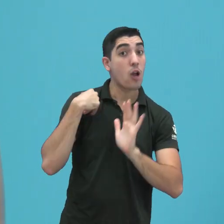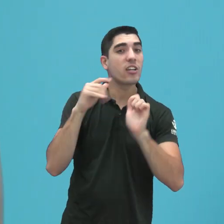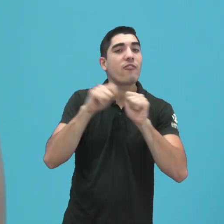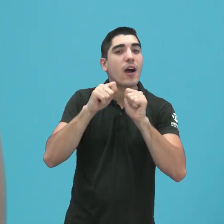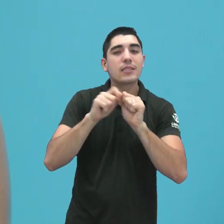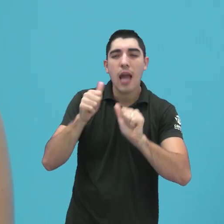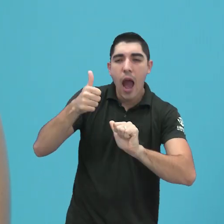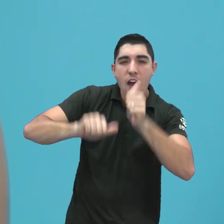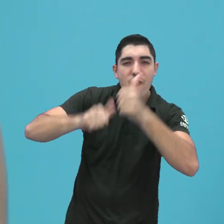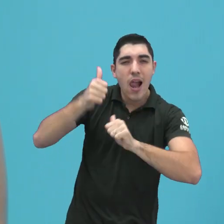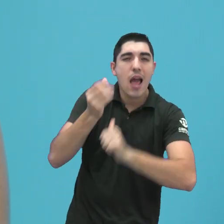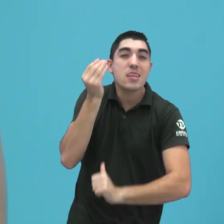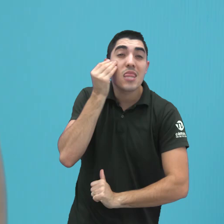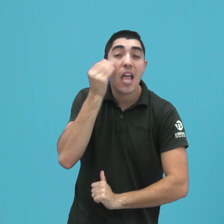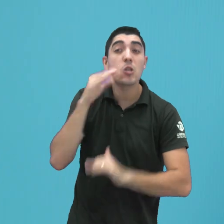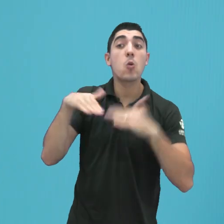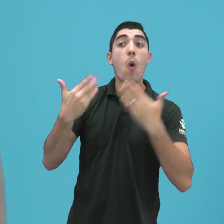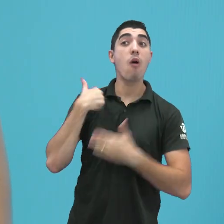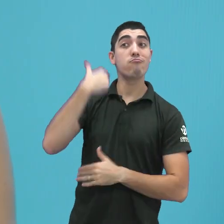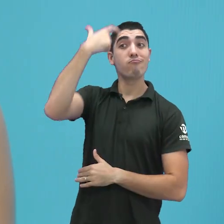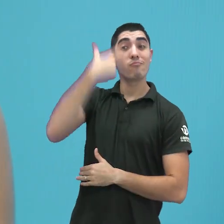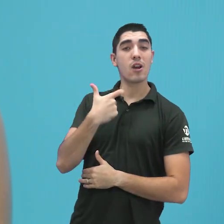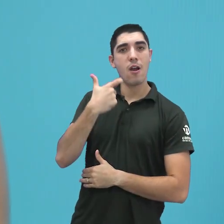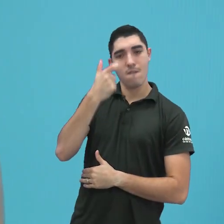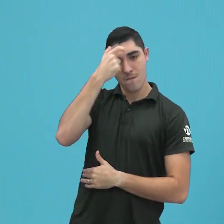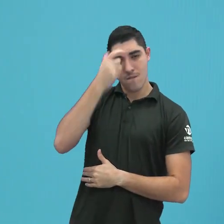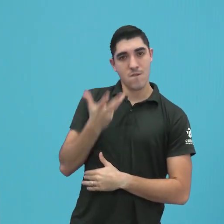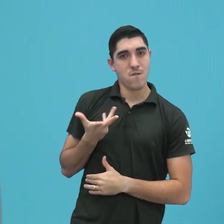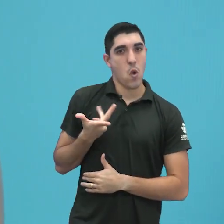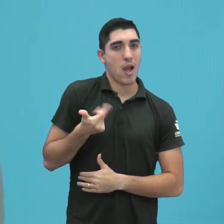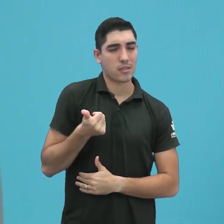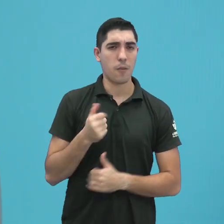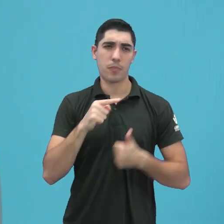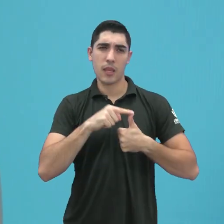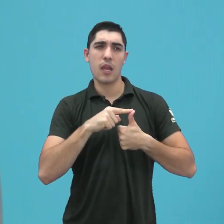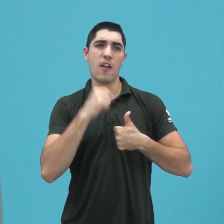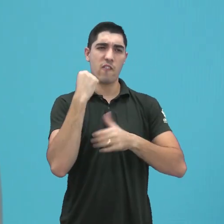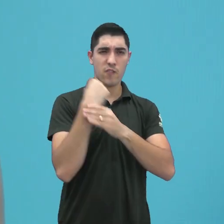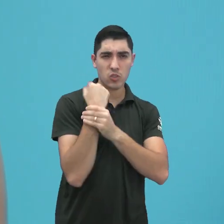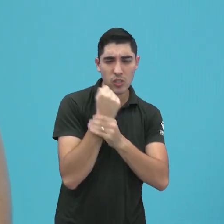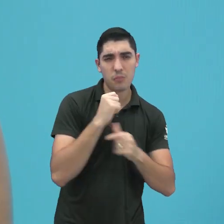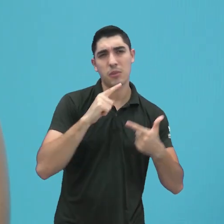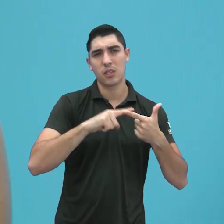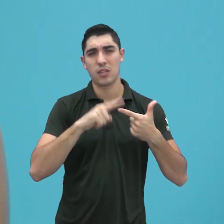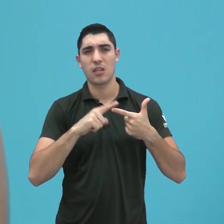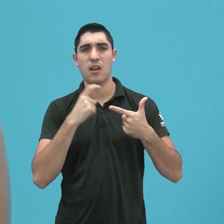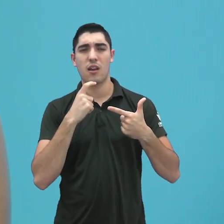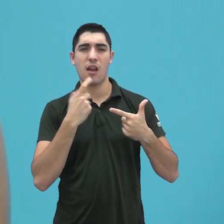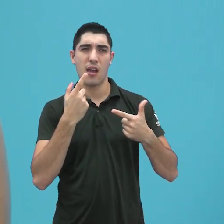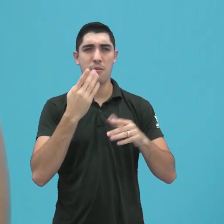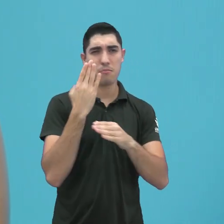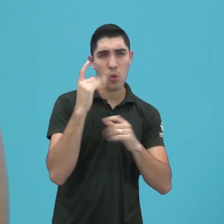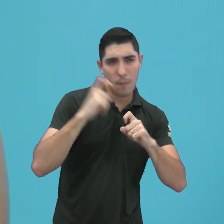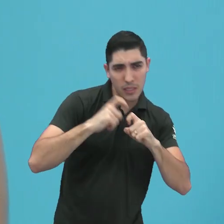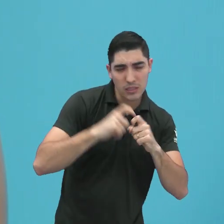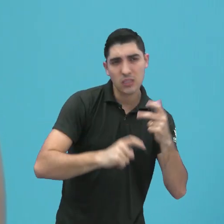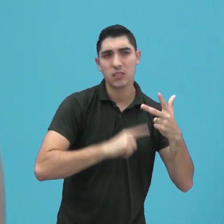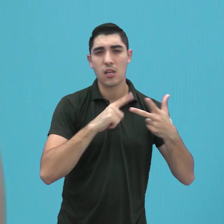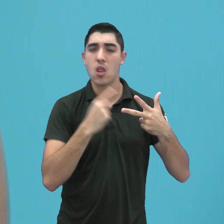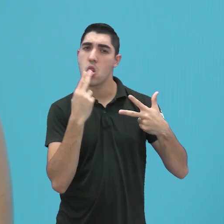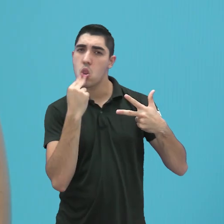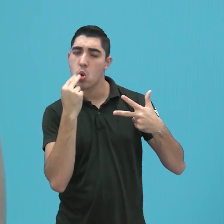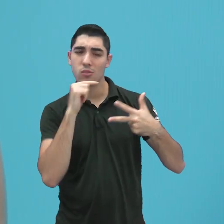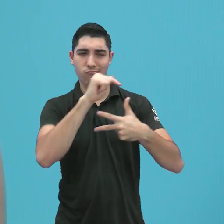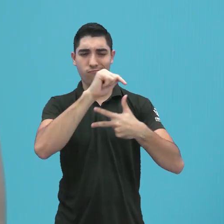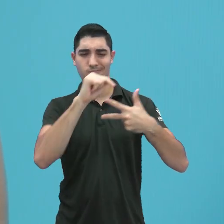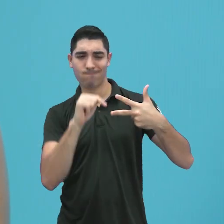fazia e ficava lá a opção. Primeira, fisioterapia, segunda, biomedicina e terceira, nutrição. E aí,